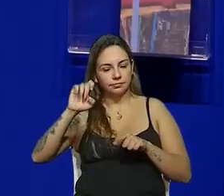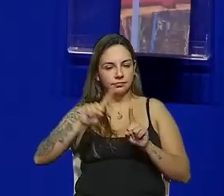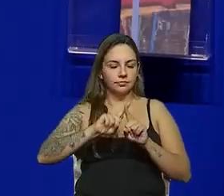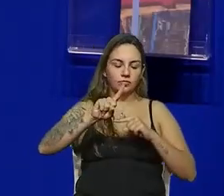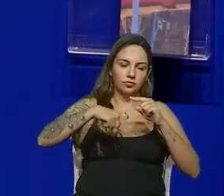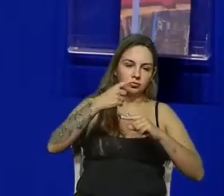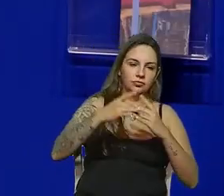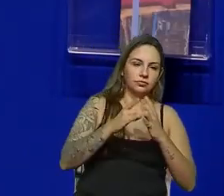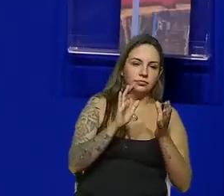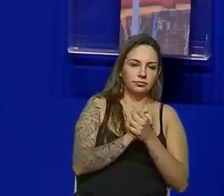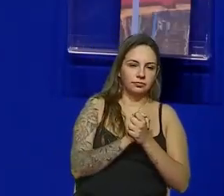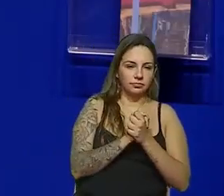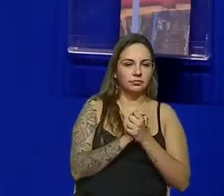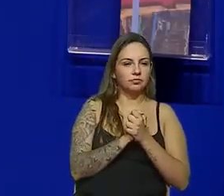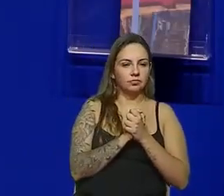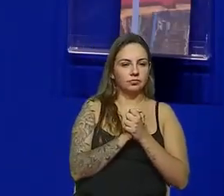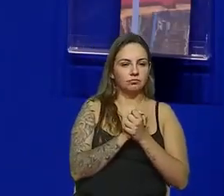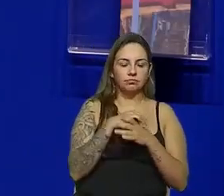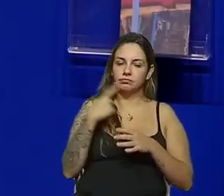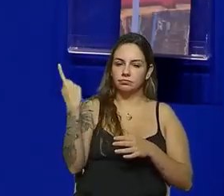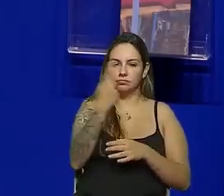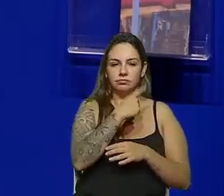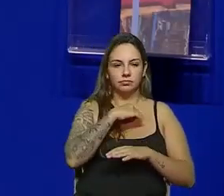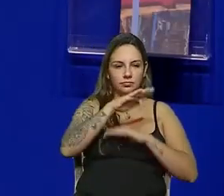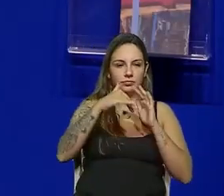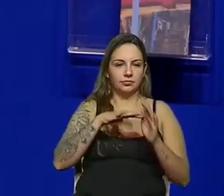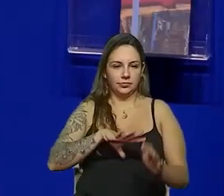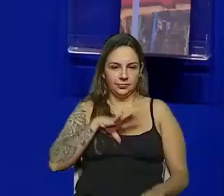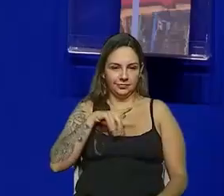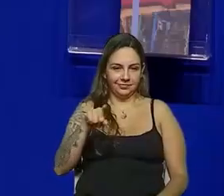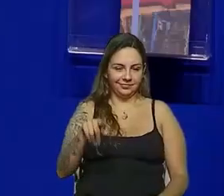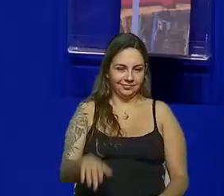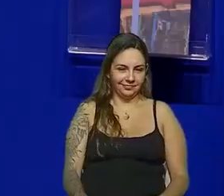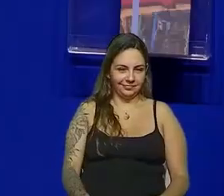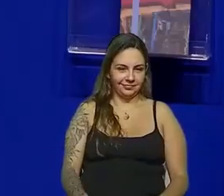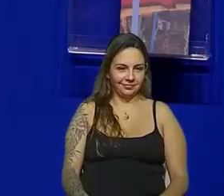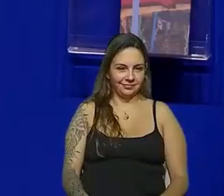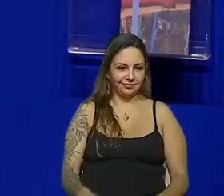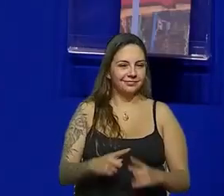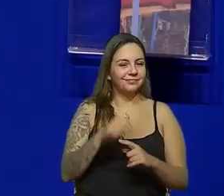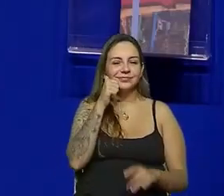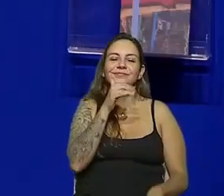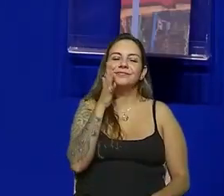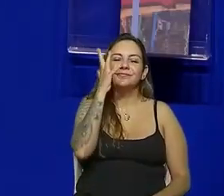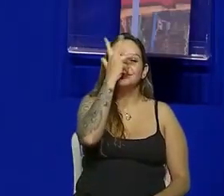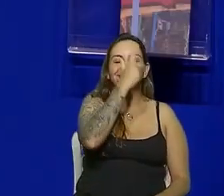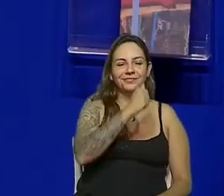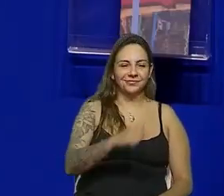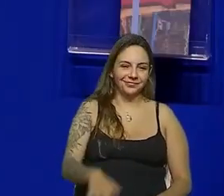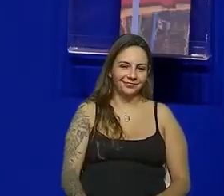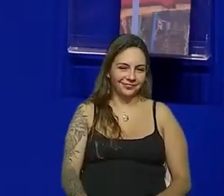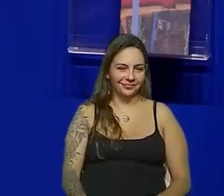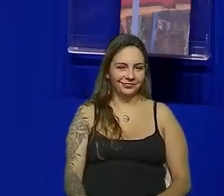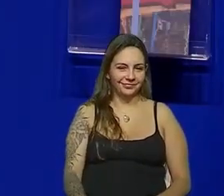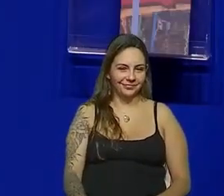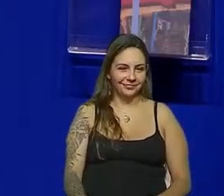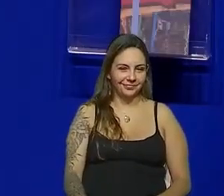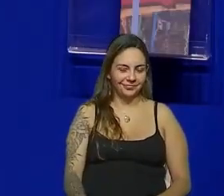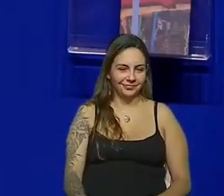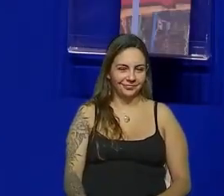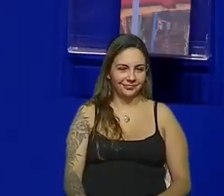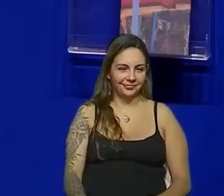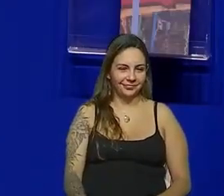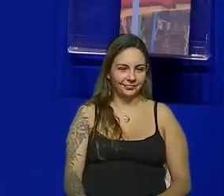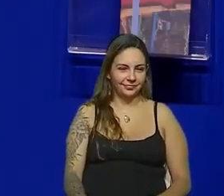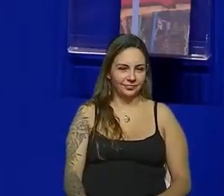que depois casou com ele. E nós todos com raiva dele. Ela era linda. E